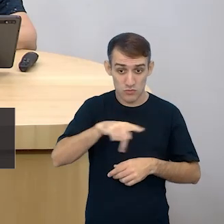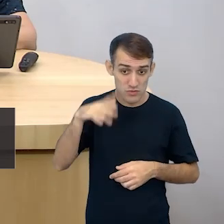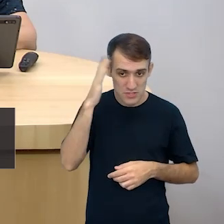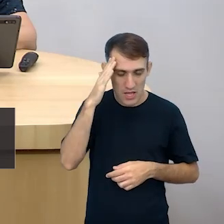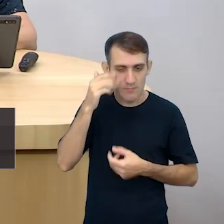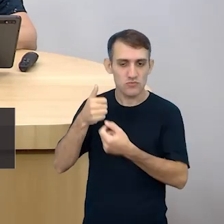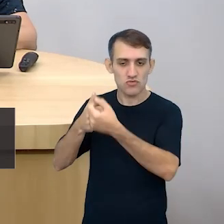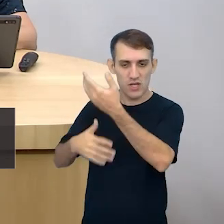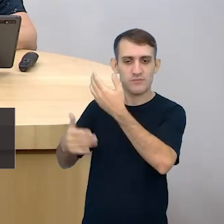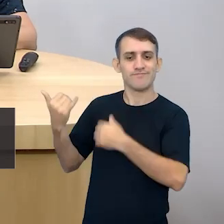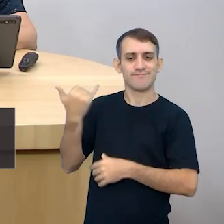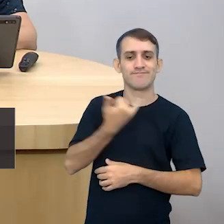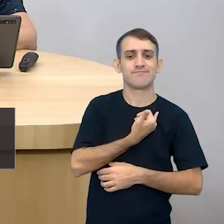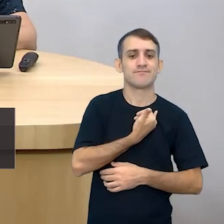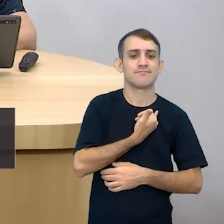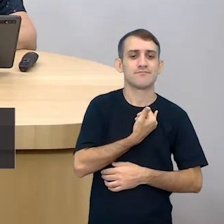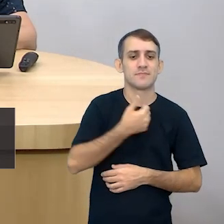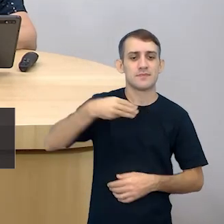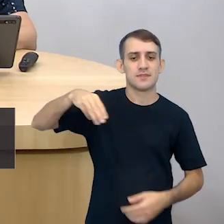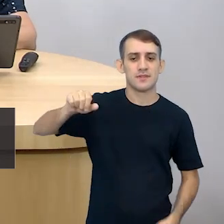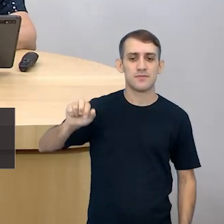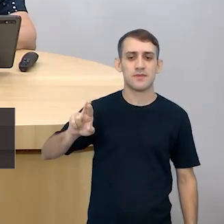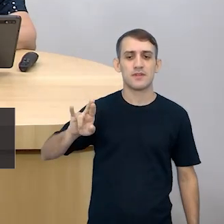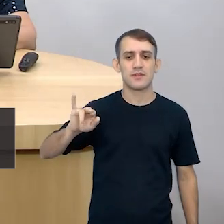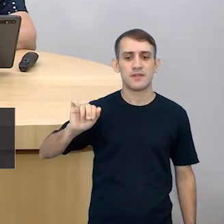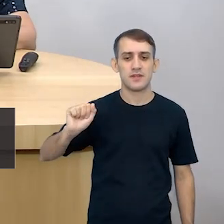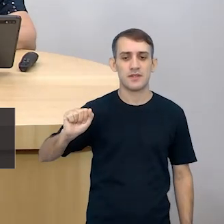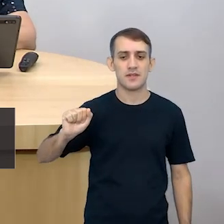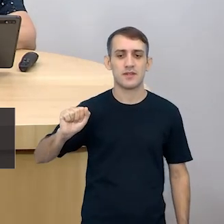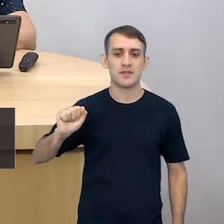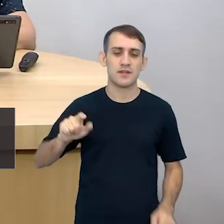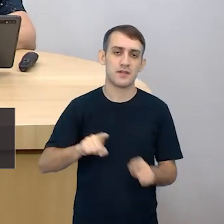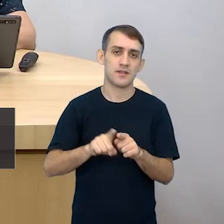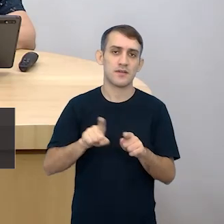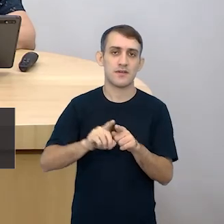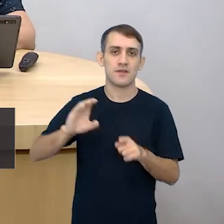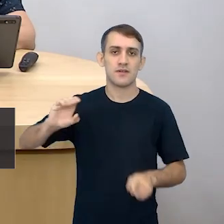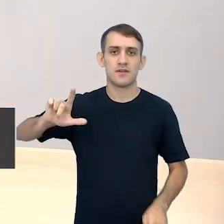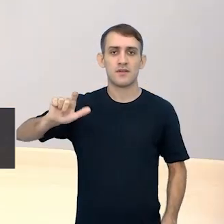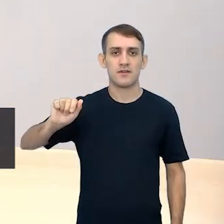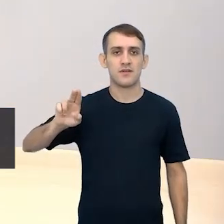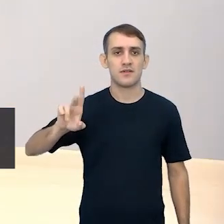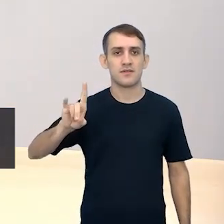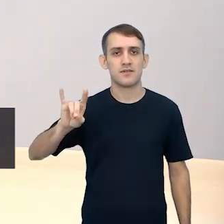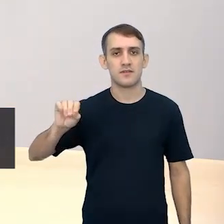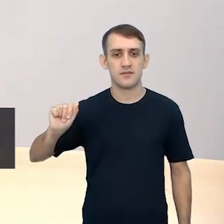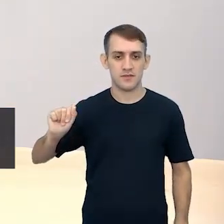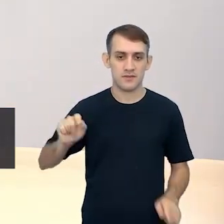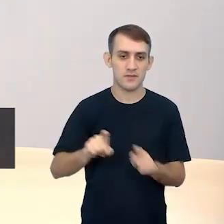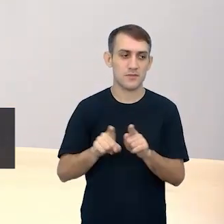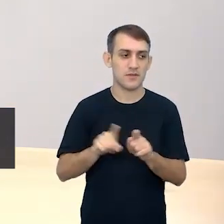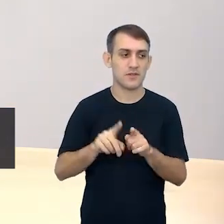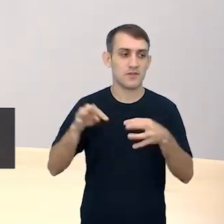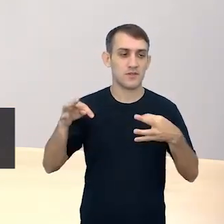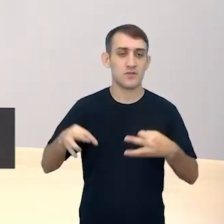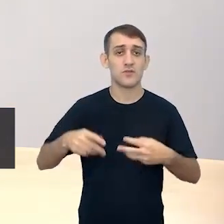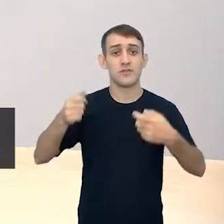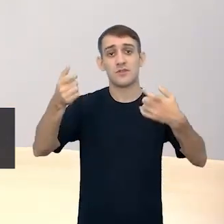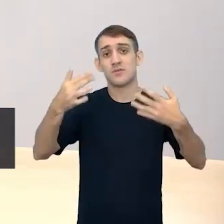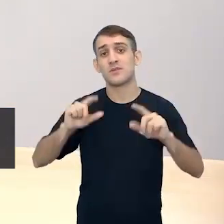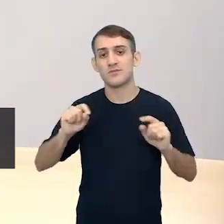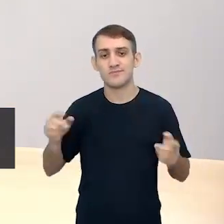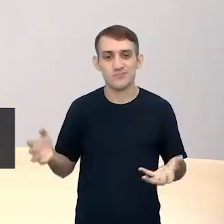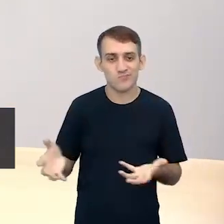chat. E a Maria Fernanda, a Cláudia, todos falam dos